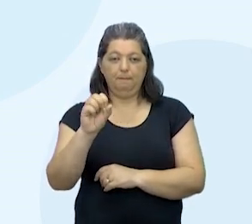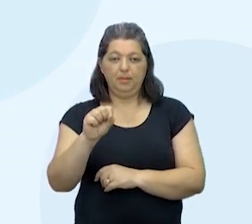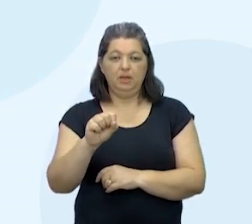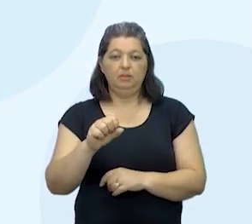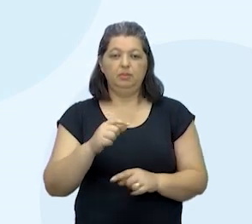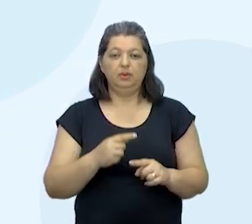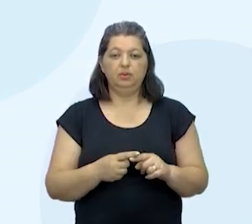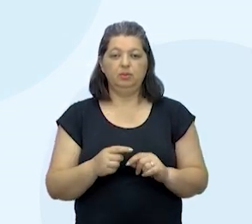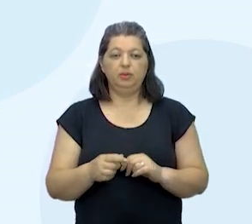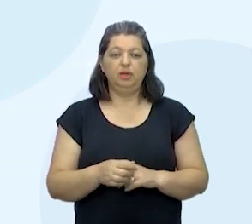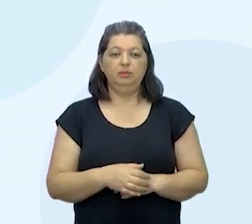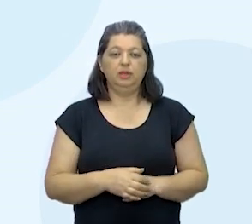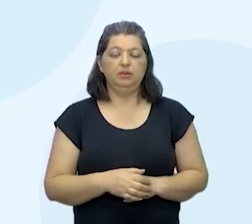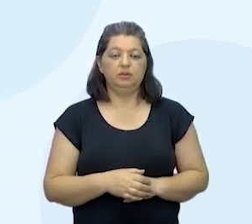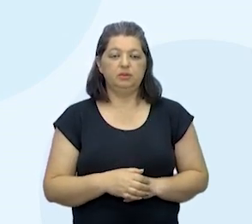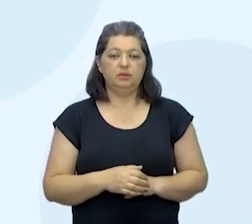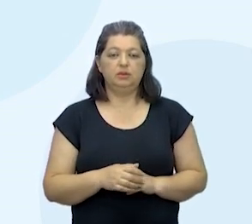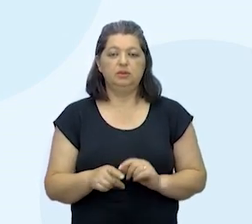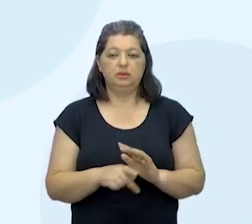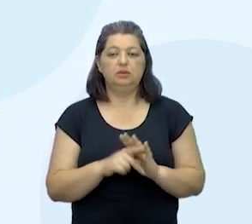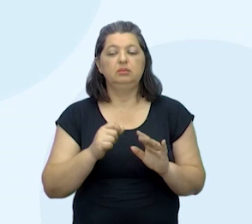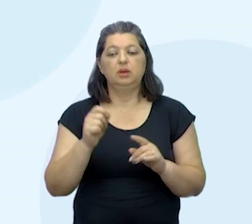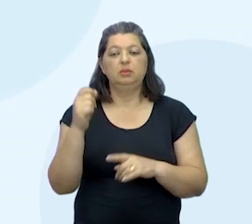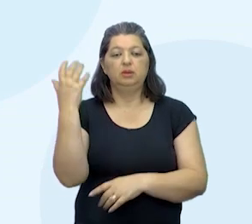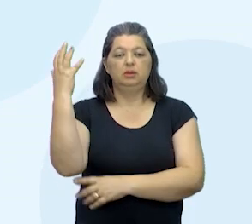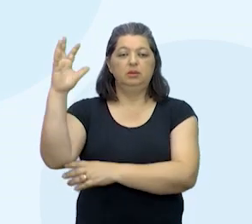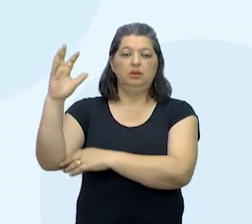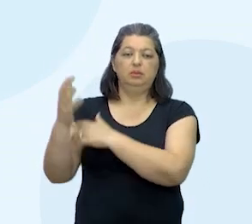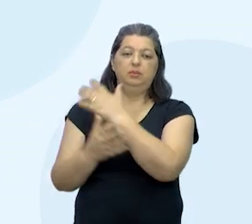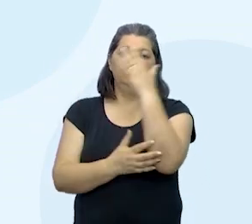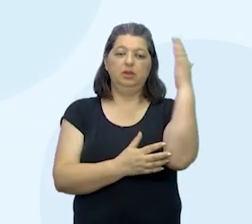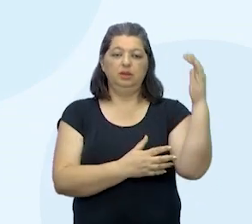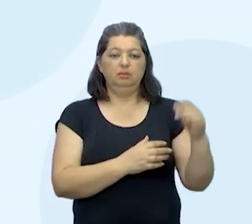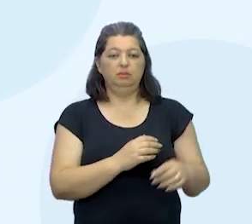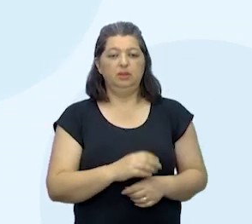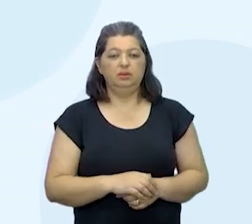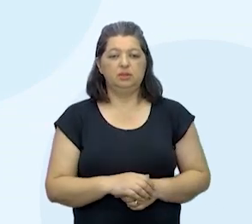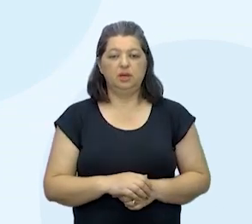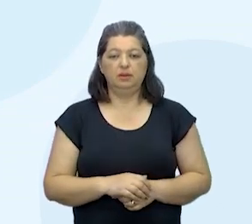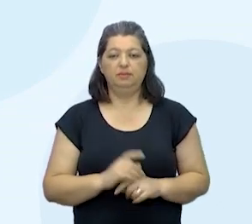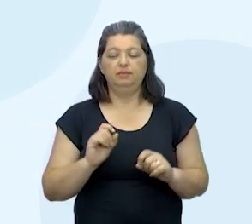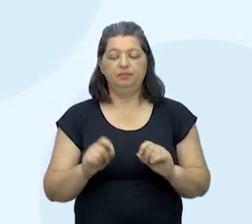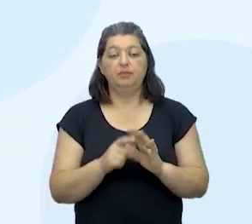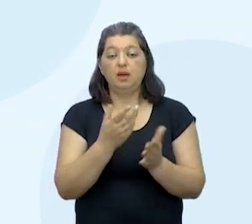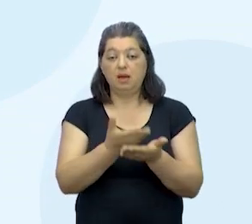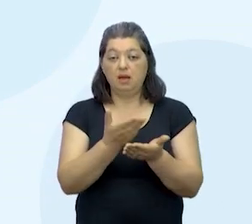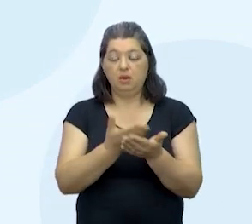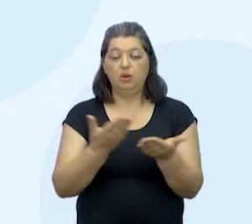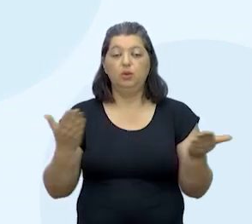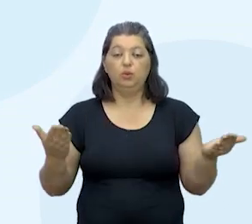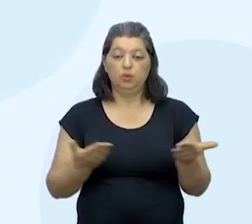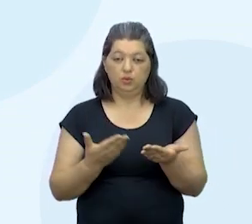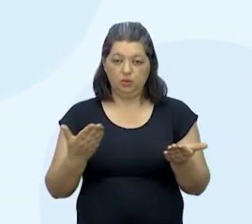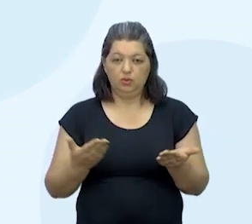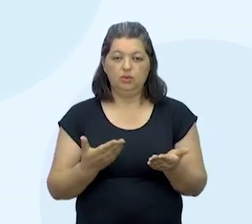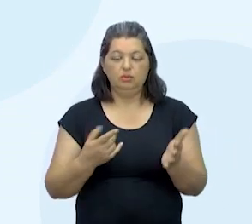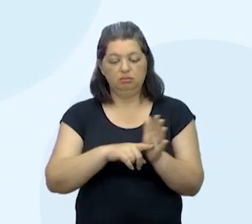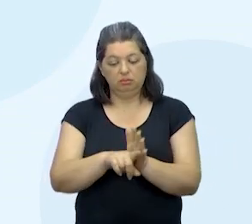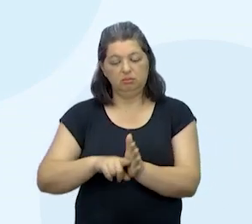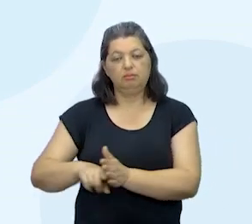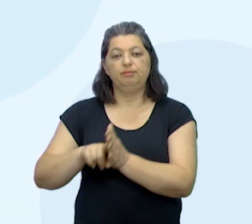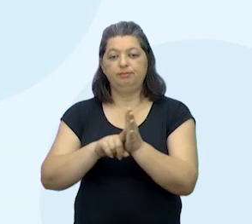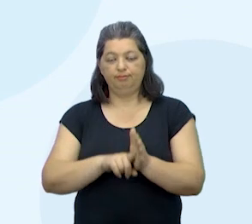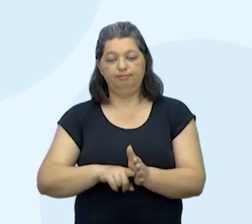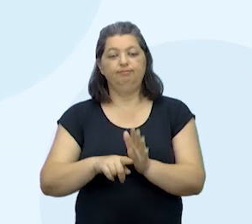polímeros, propriedades, influência no meio ambiente. E o objetivo da aula de hoje é investigar aí um pouquinho